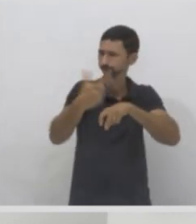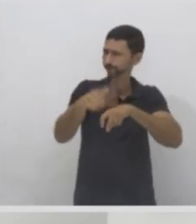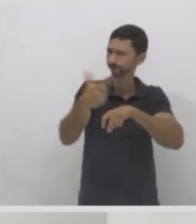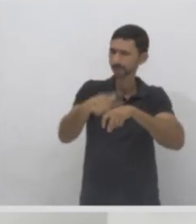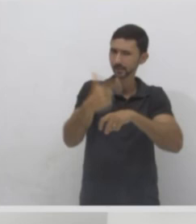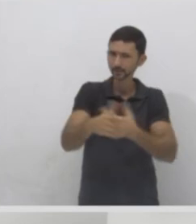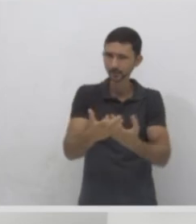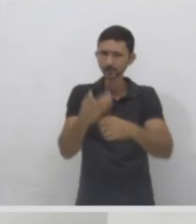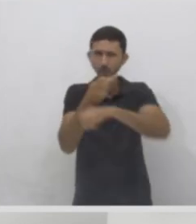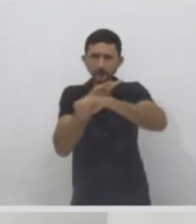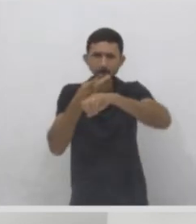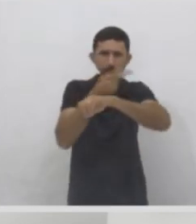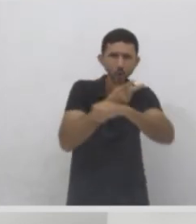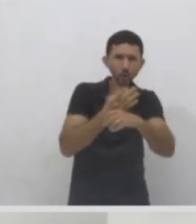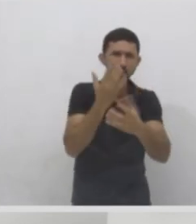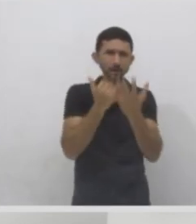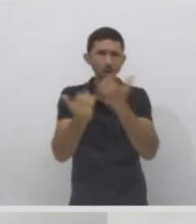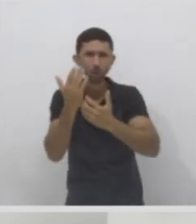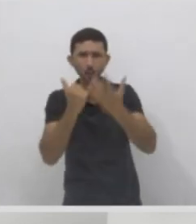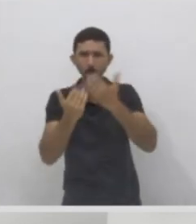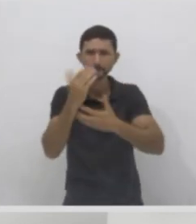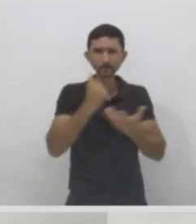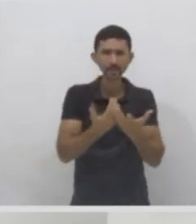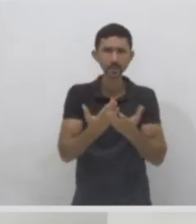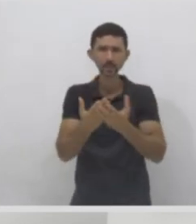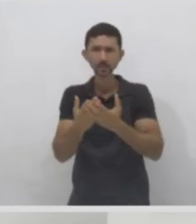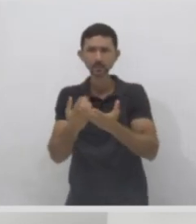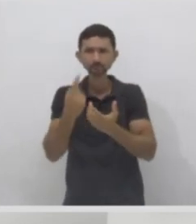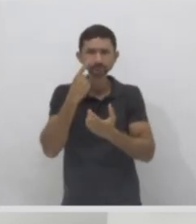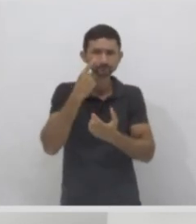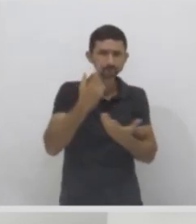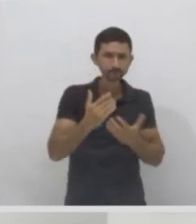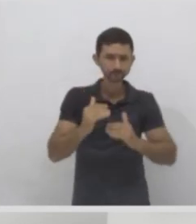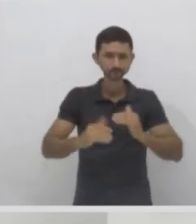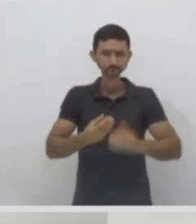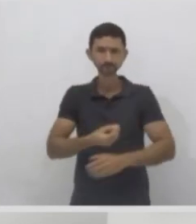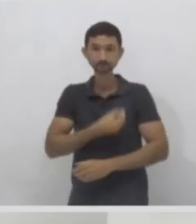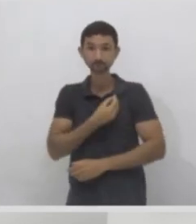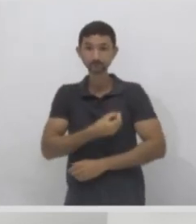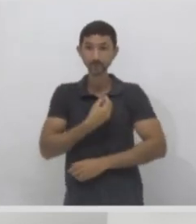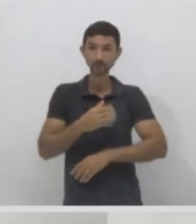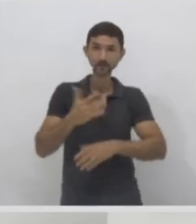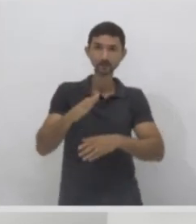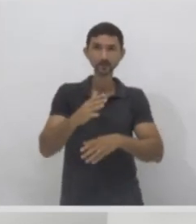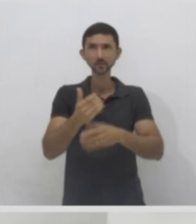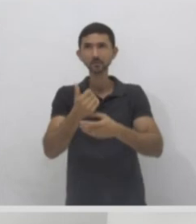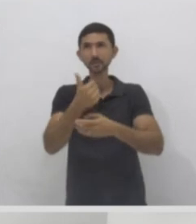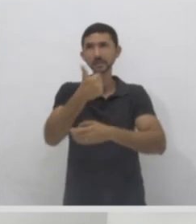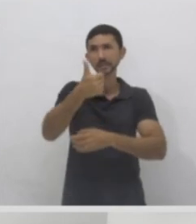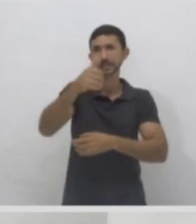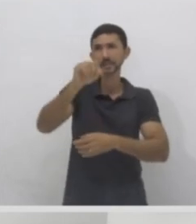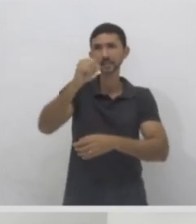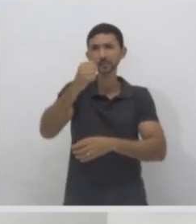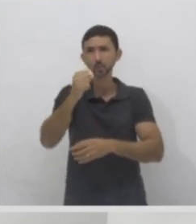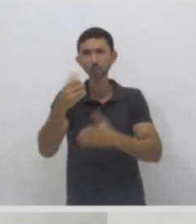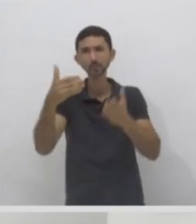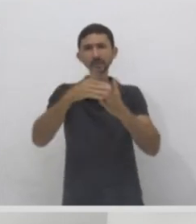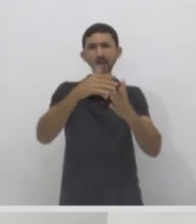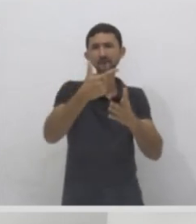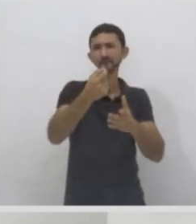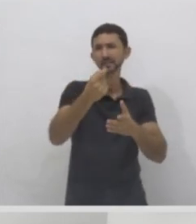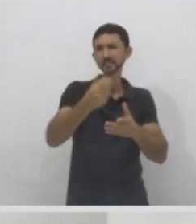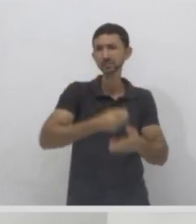a vida era mais difícil ainda. A expectativa de vida desse homem era entre 18 e 20 anos. Qual foi a